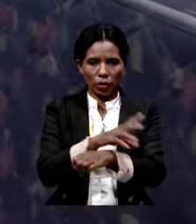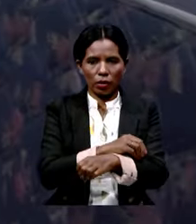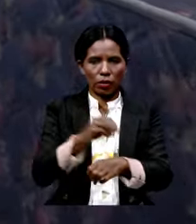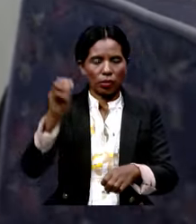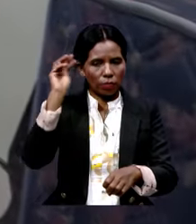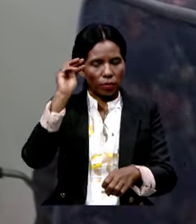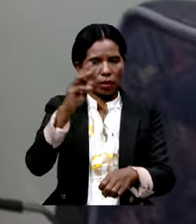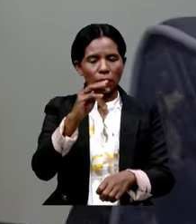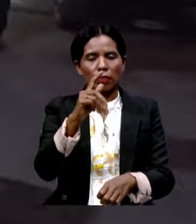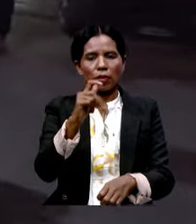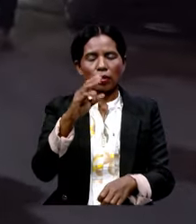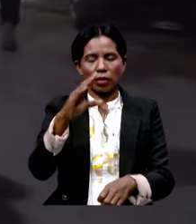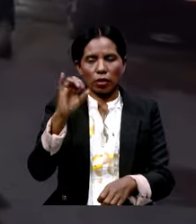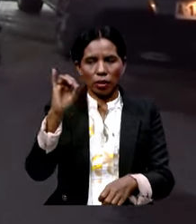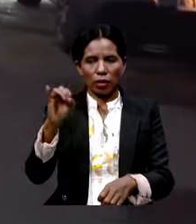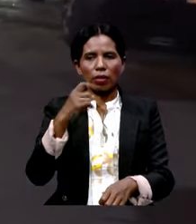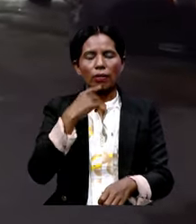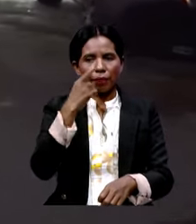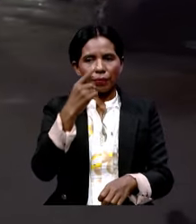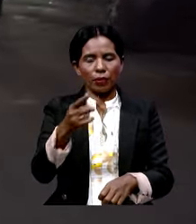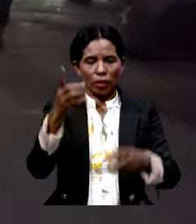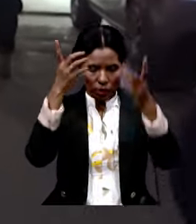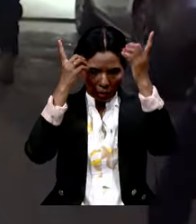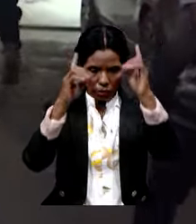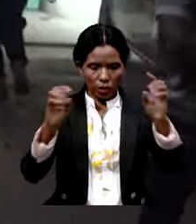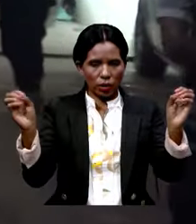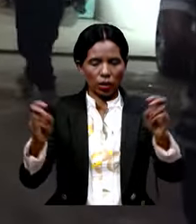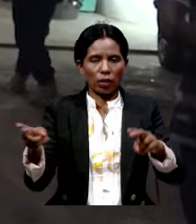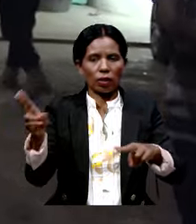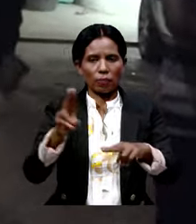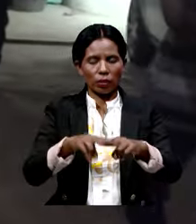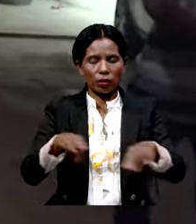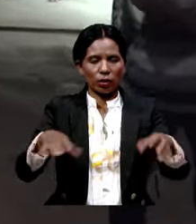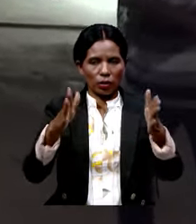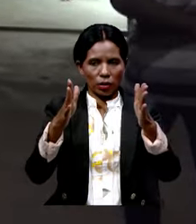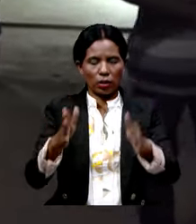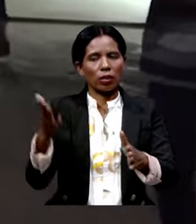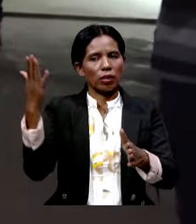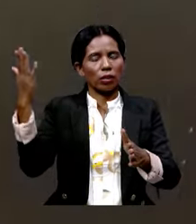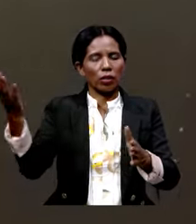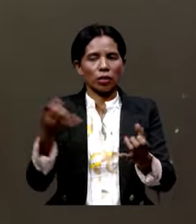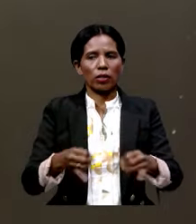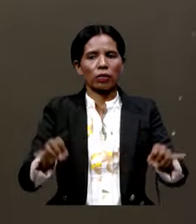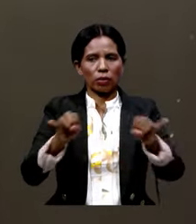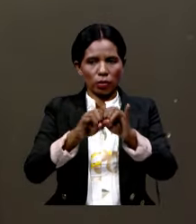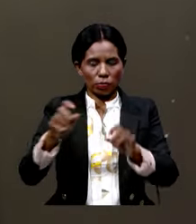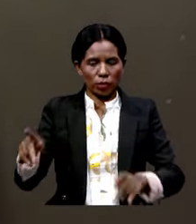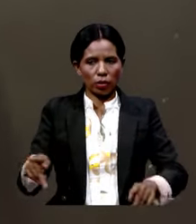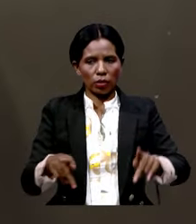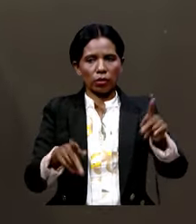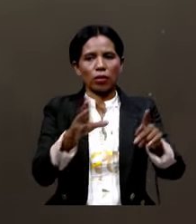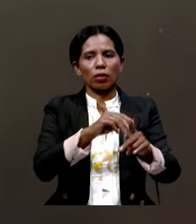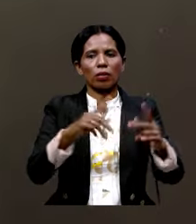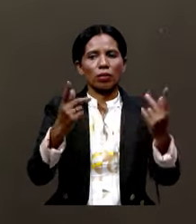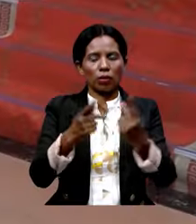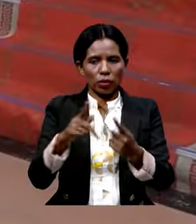ministro turismo e ambiente, Francisco Alboarilay, decide lá prolonga funcionário contratado Cira e a Instituto Público no empresa